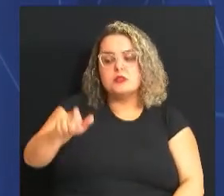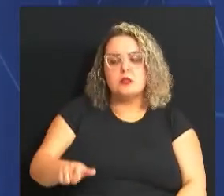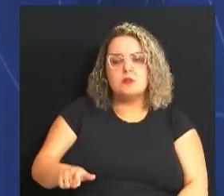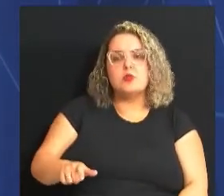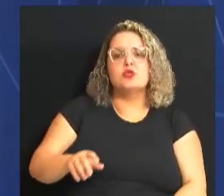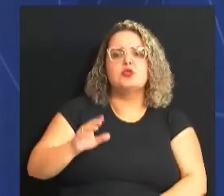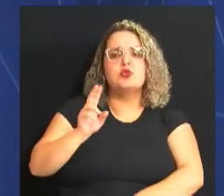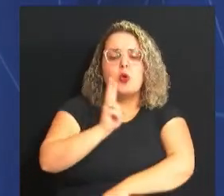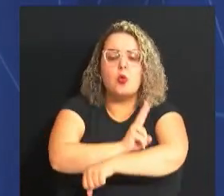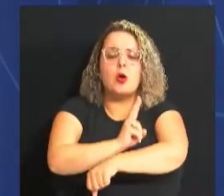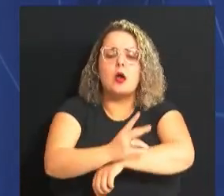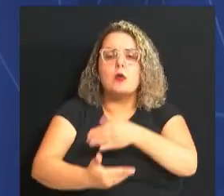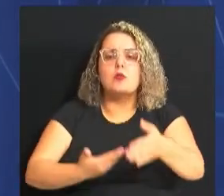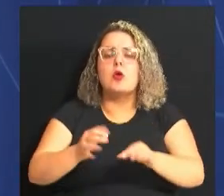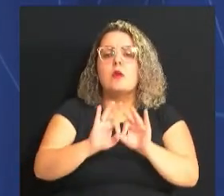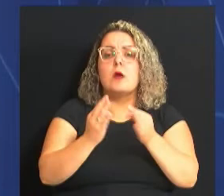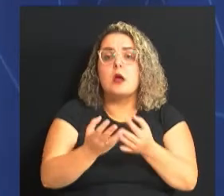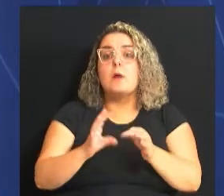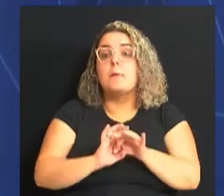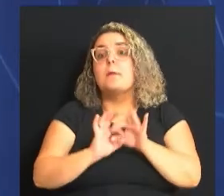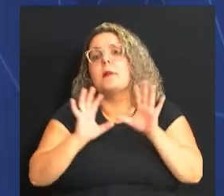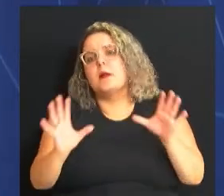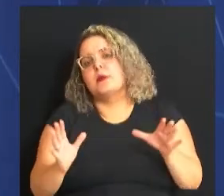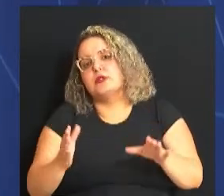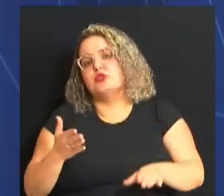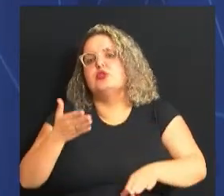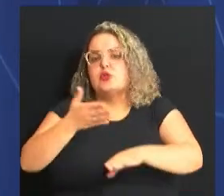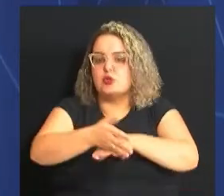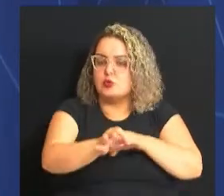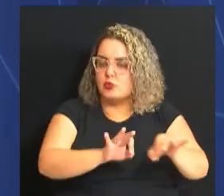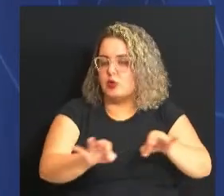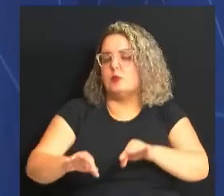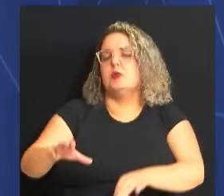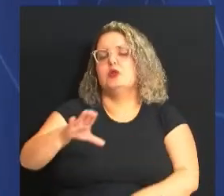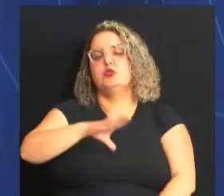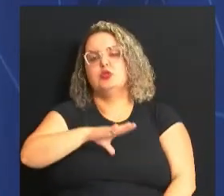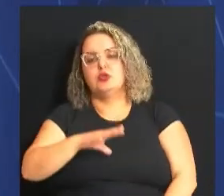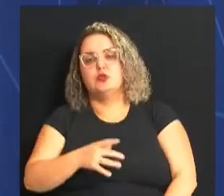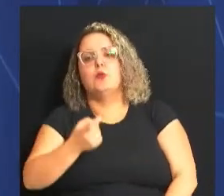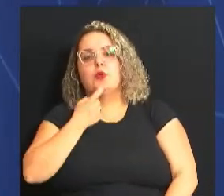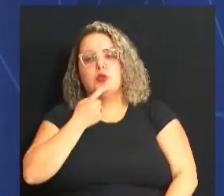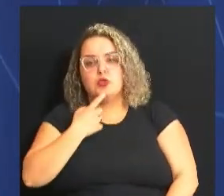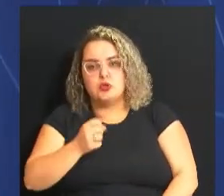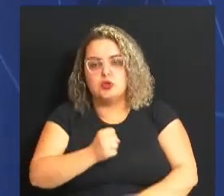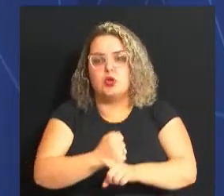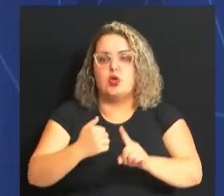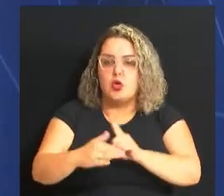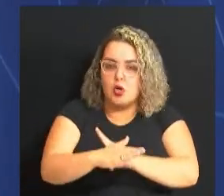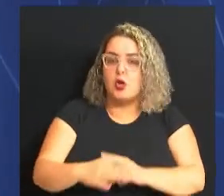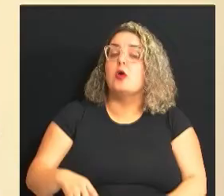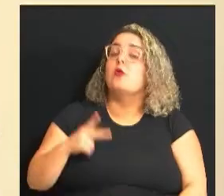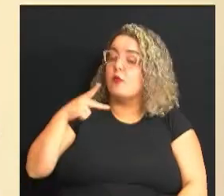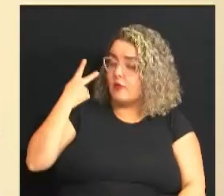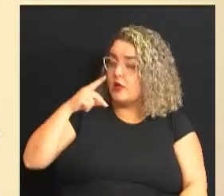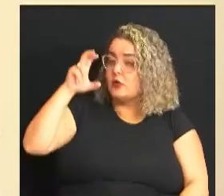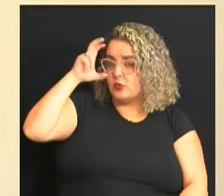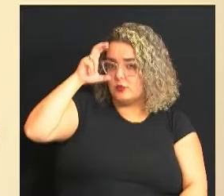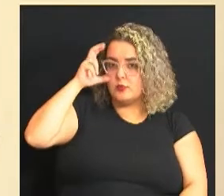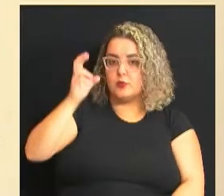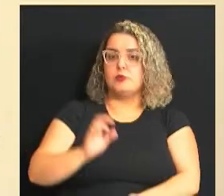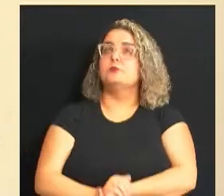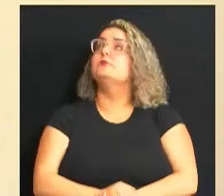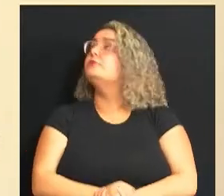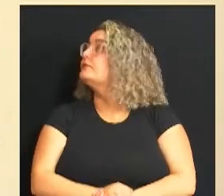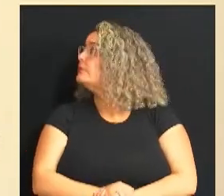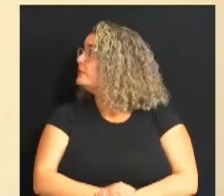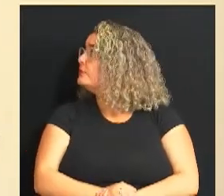e permitir o acesso aos programas sociais do município. A autoria do vereador Carlinhos Cameló.